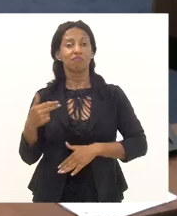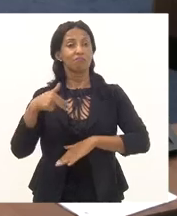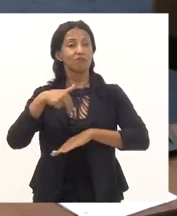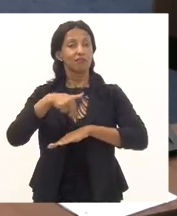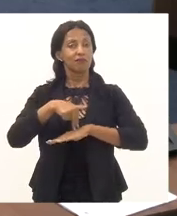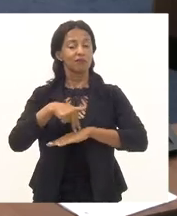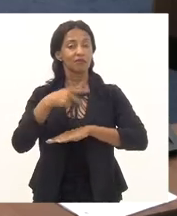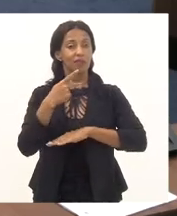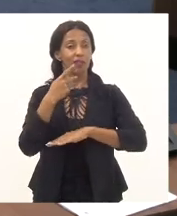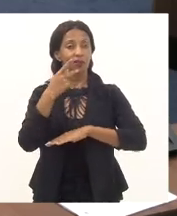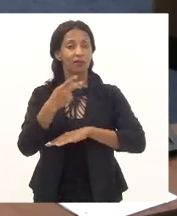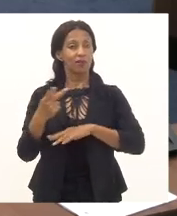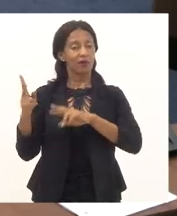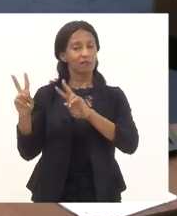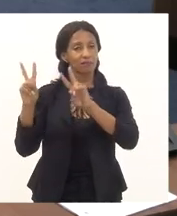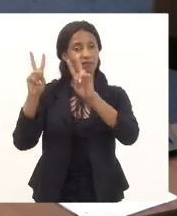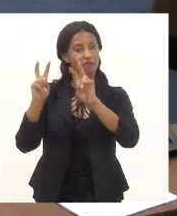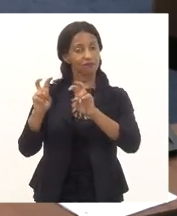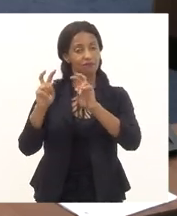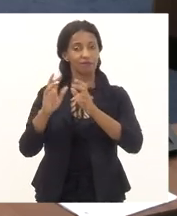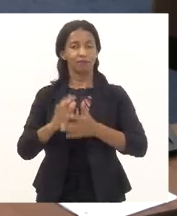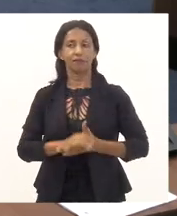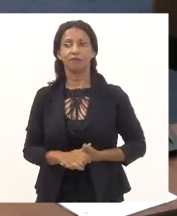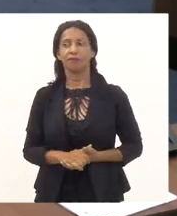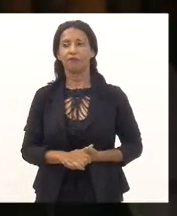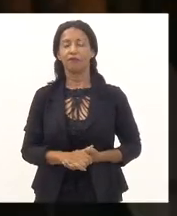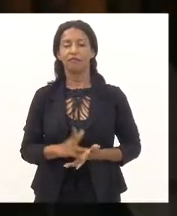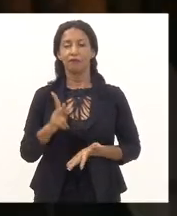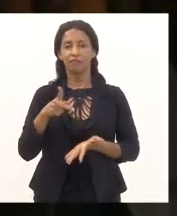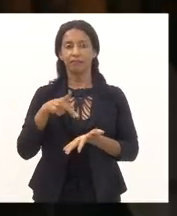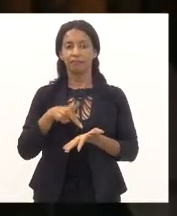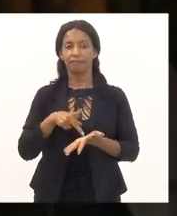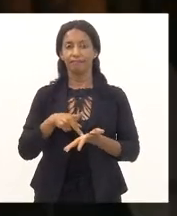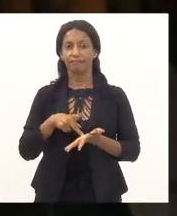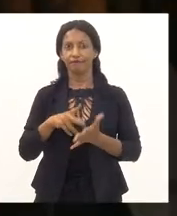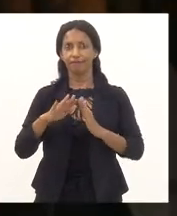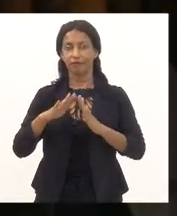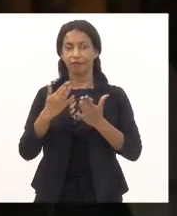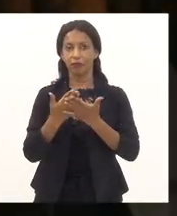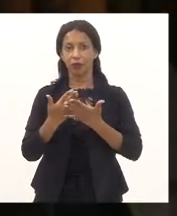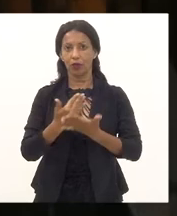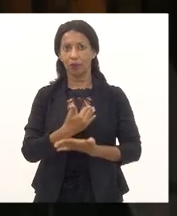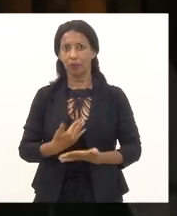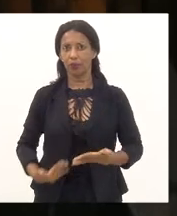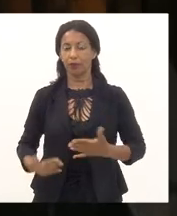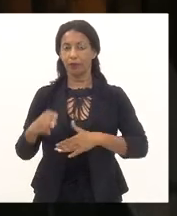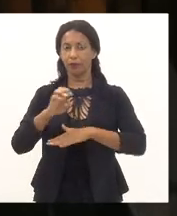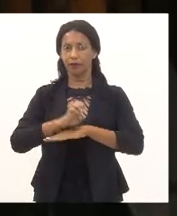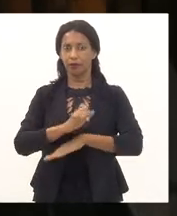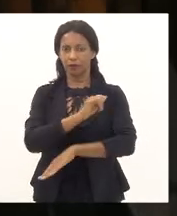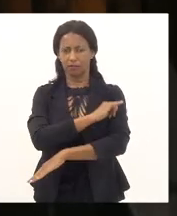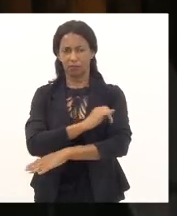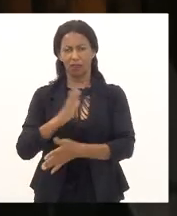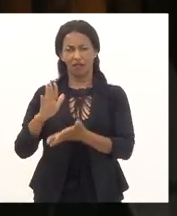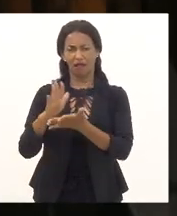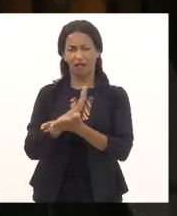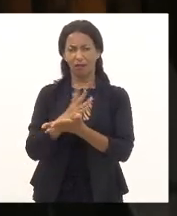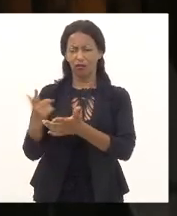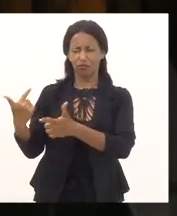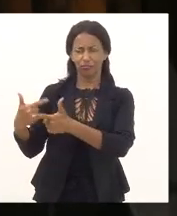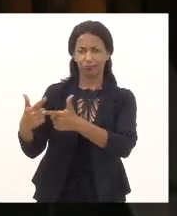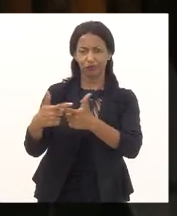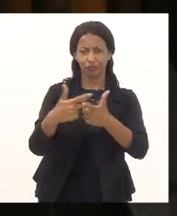para falar sobre a realidade da escola pública no estado do Rio de Janeiro, alguns impasses que a